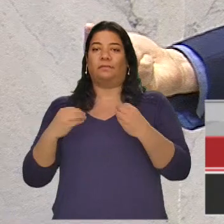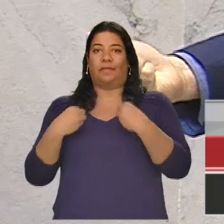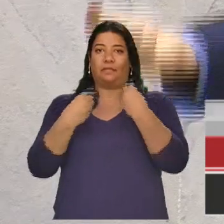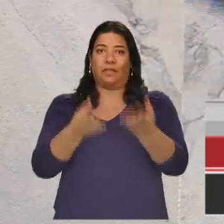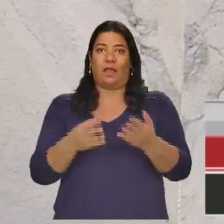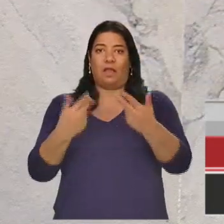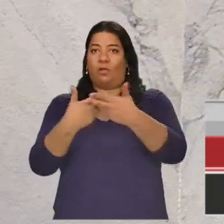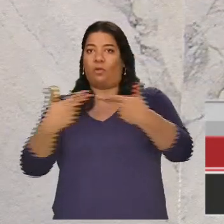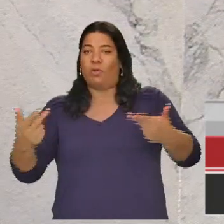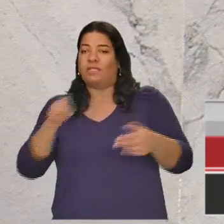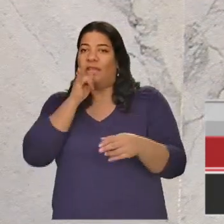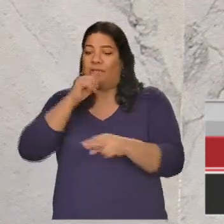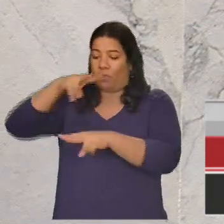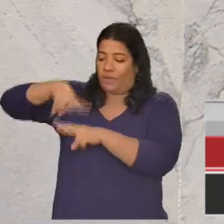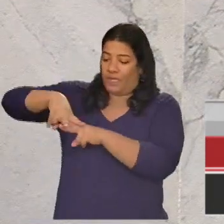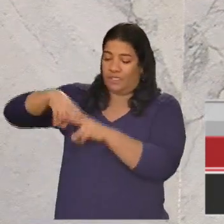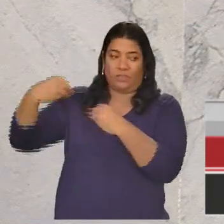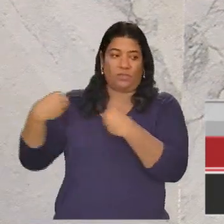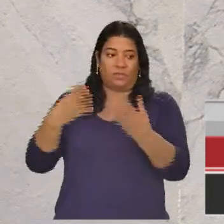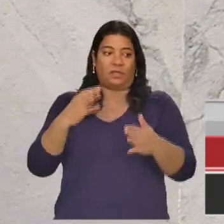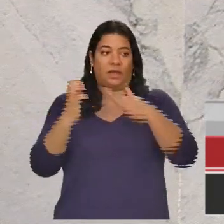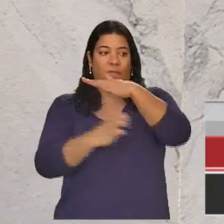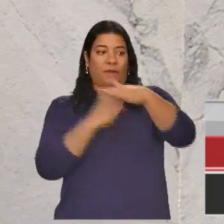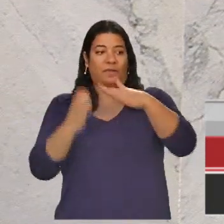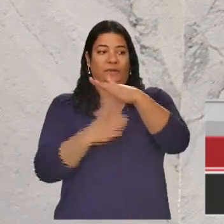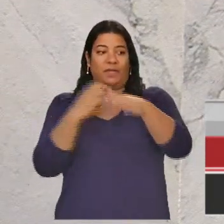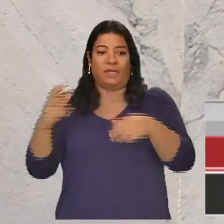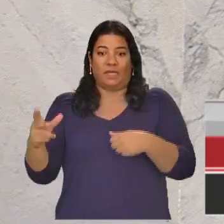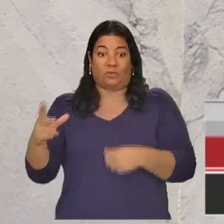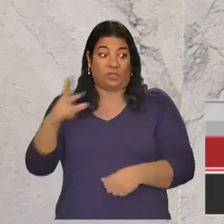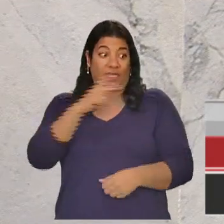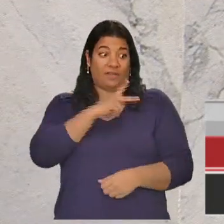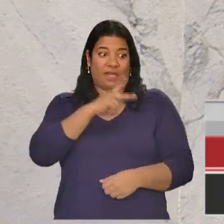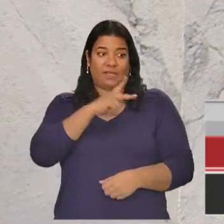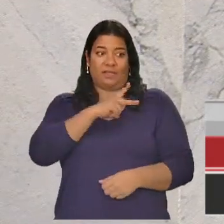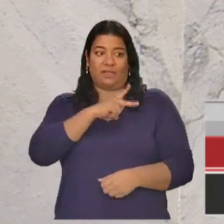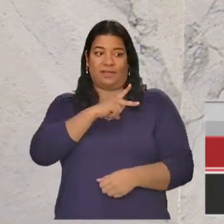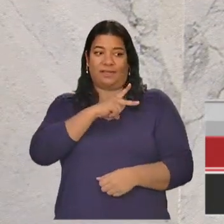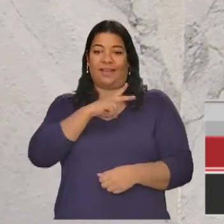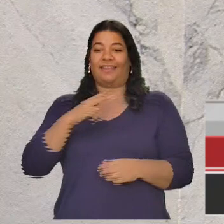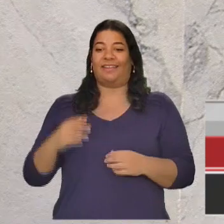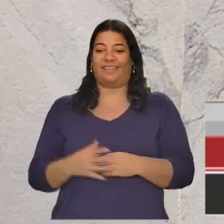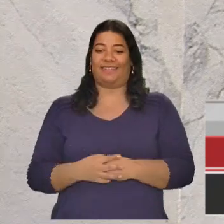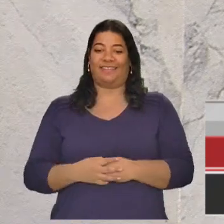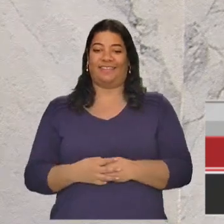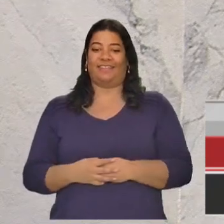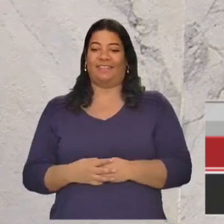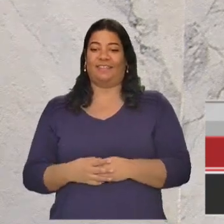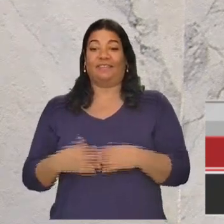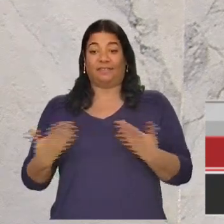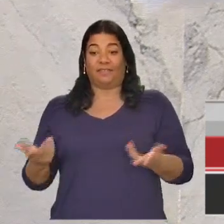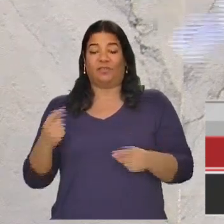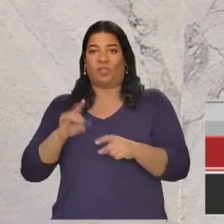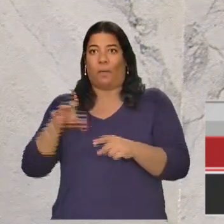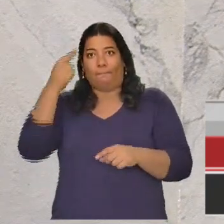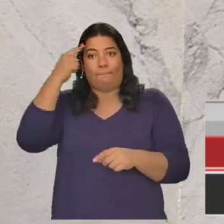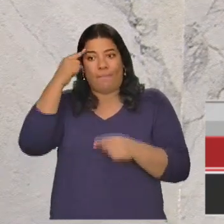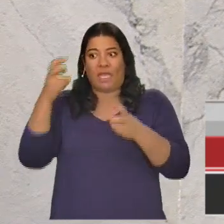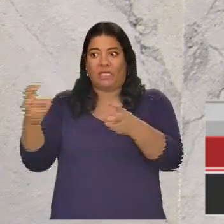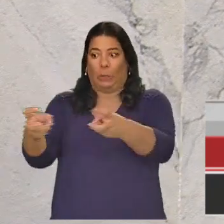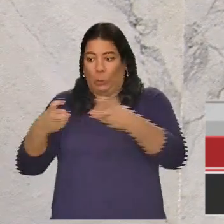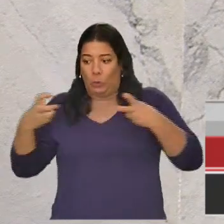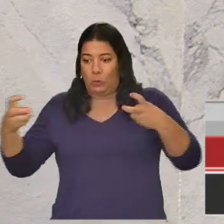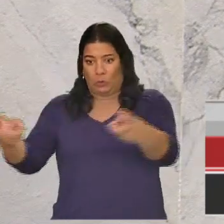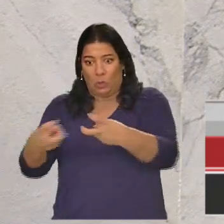ela visa o lucro então é ela tem o é e se viesse um viés do lucro e se não funciona no sistema